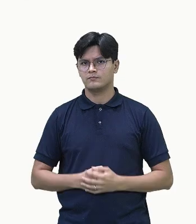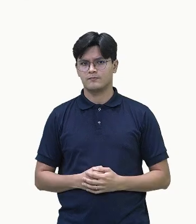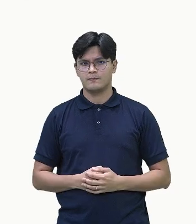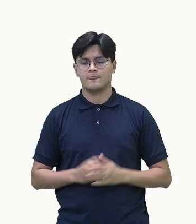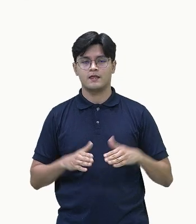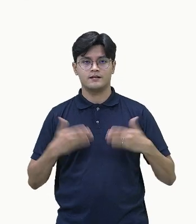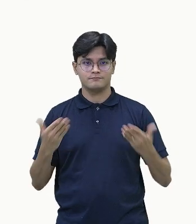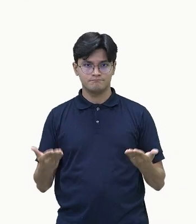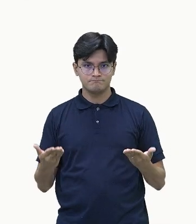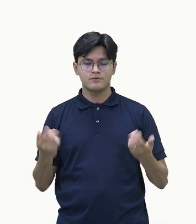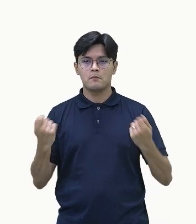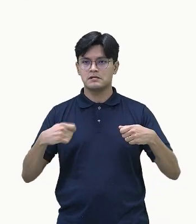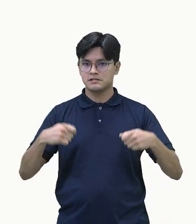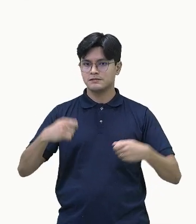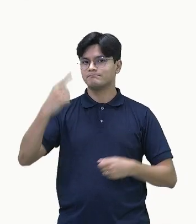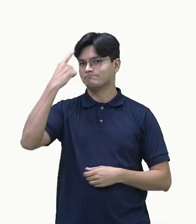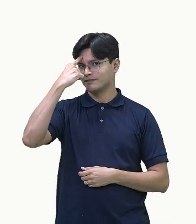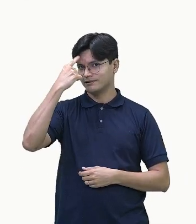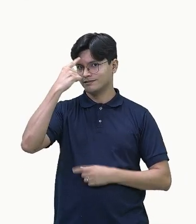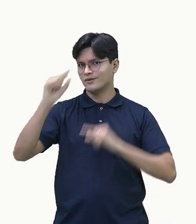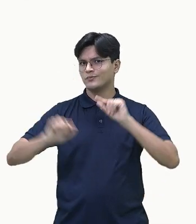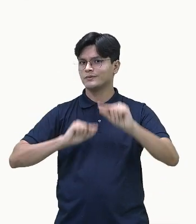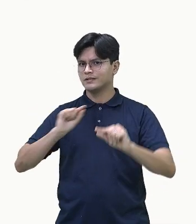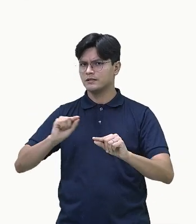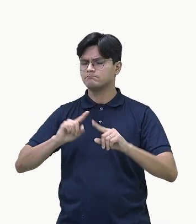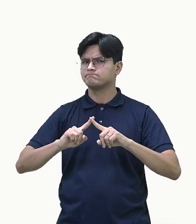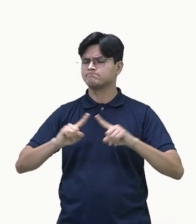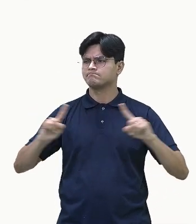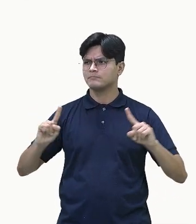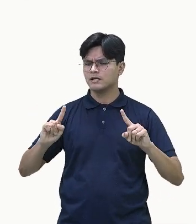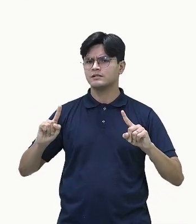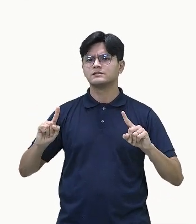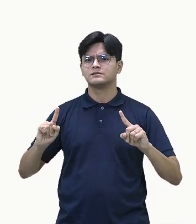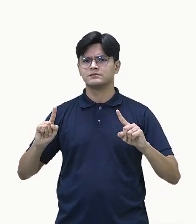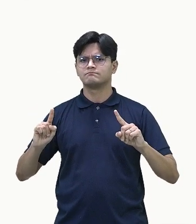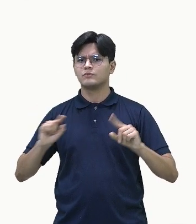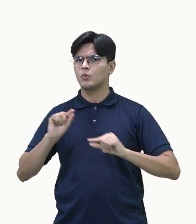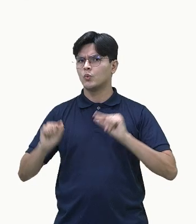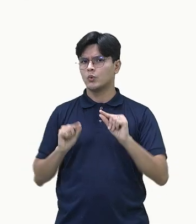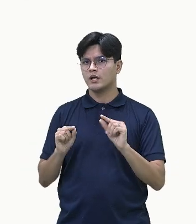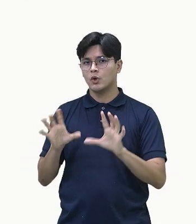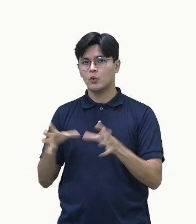a gente vai pensar no seguinte, opa, calma lá, o nosso espaço